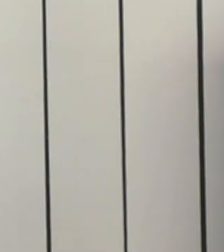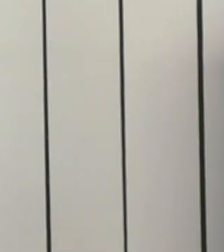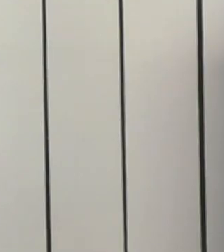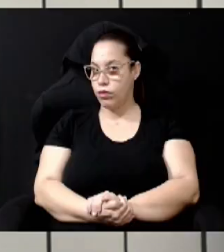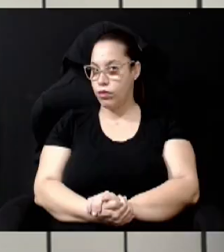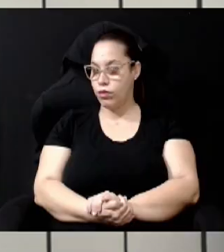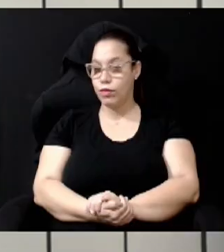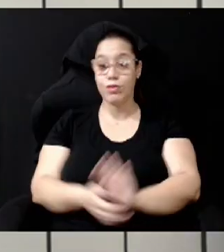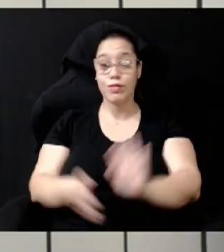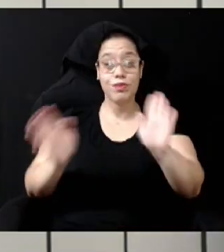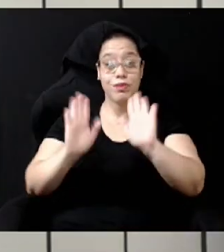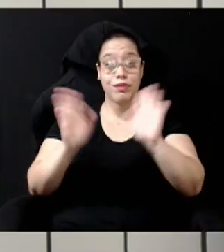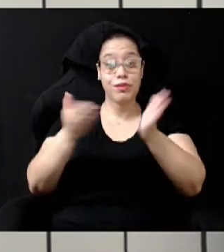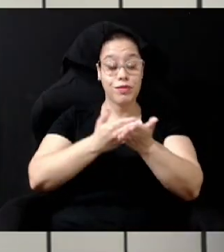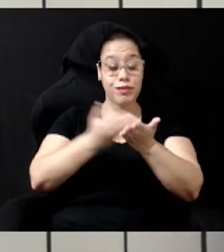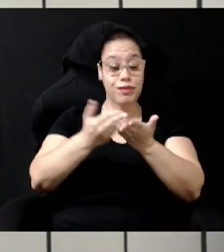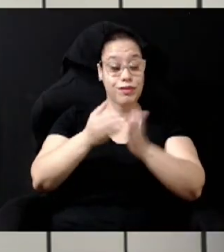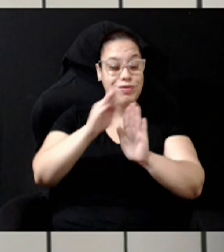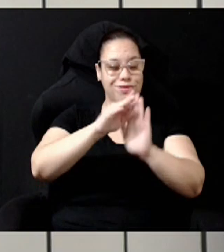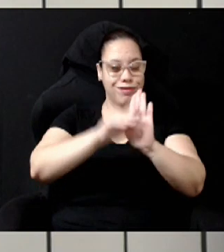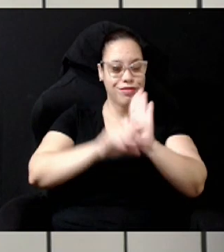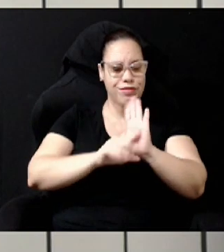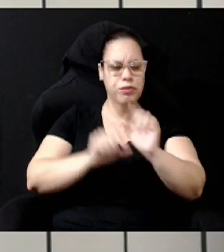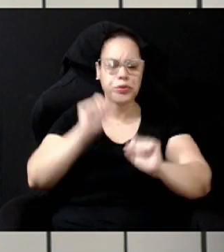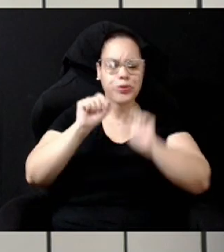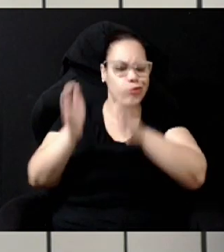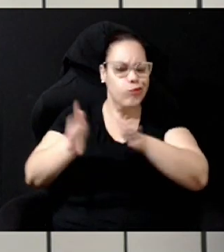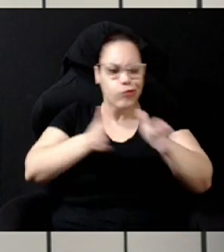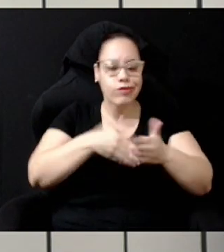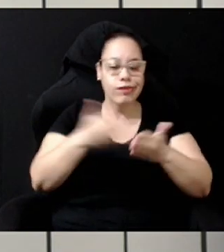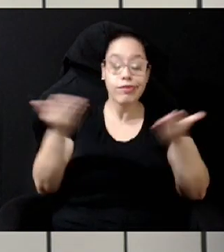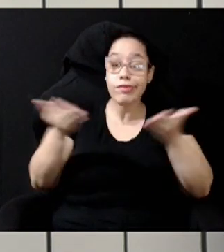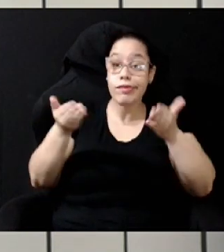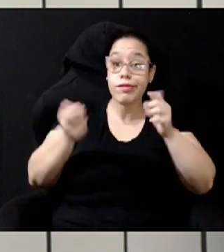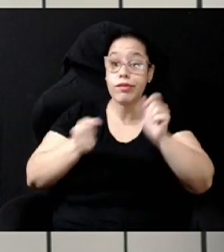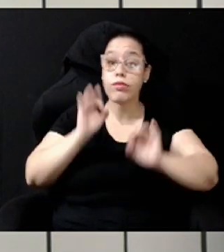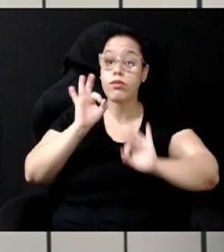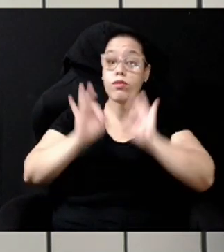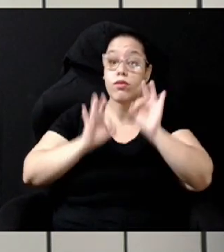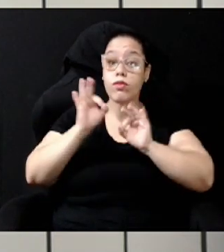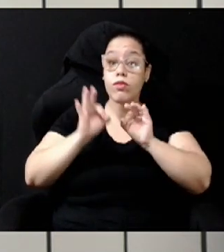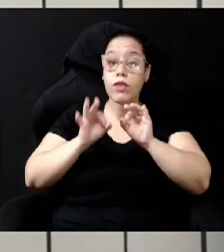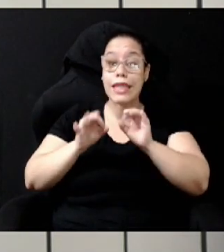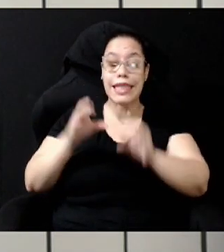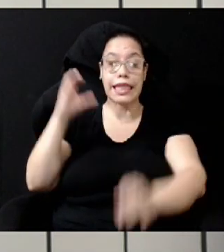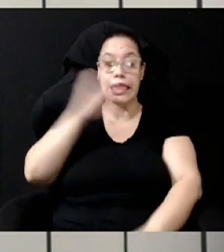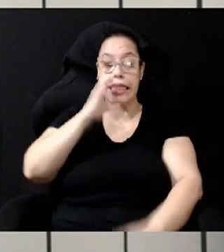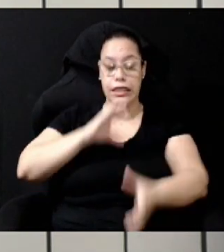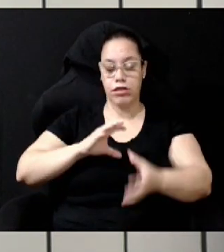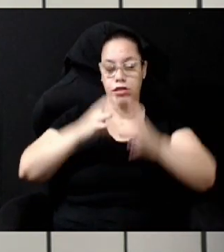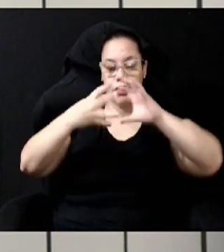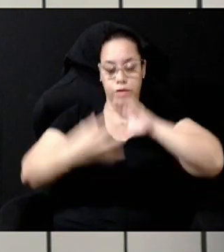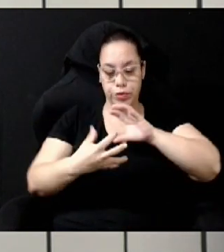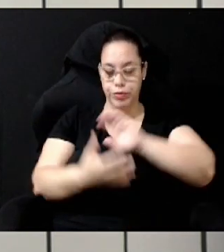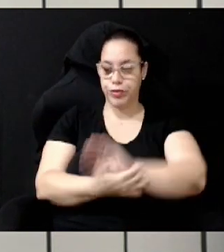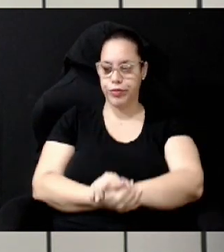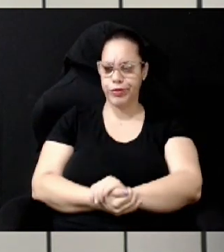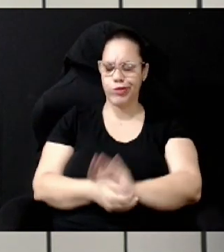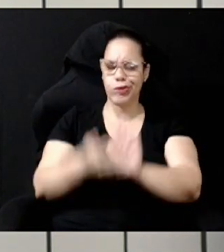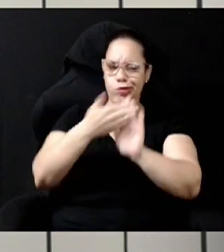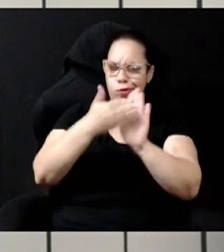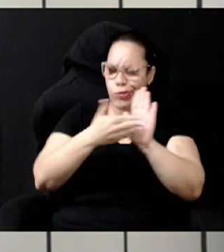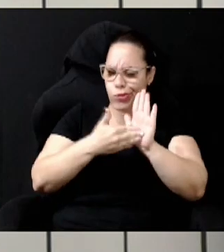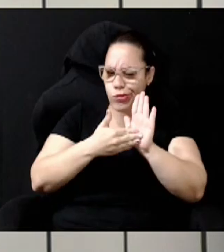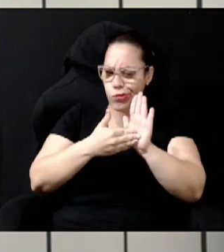Olá, começa agora o programa Questão de Ordem, que hoje vai abordar as emergências climáticas. De acordo com a Agência Nacional